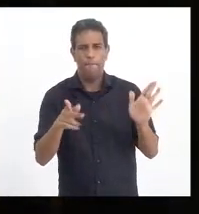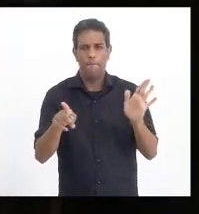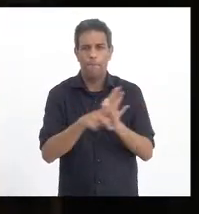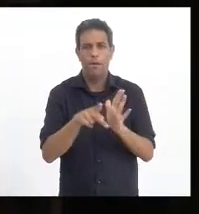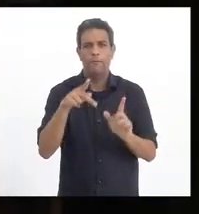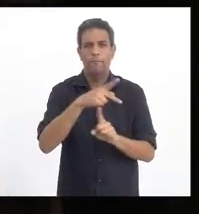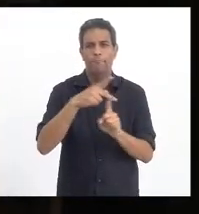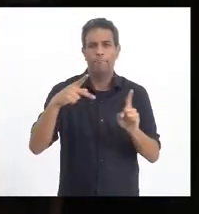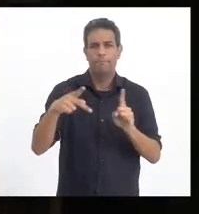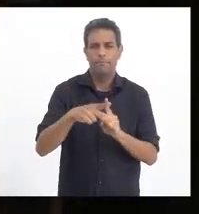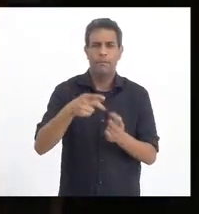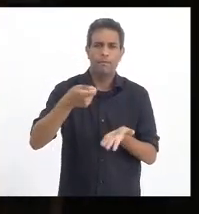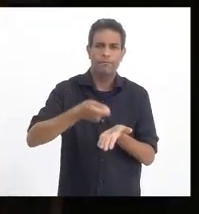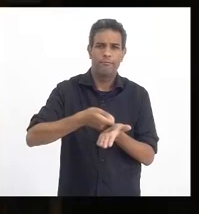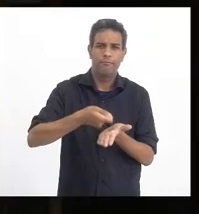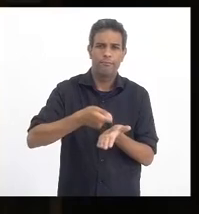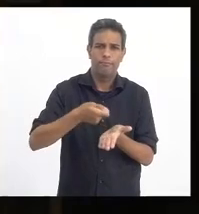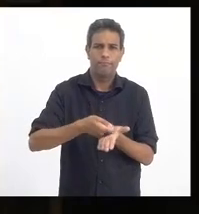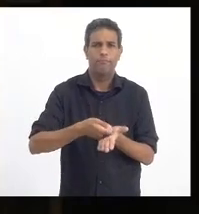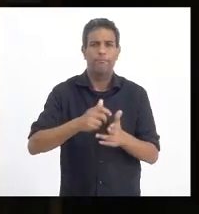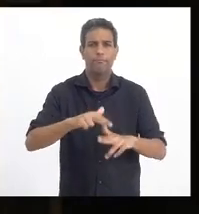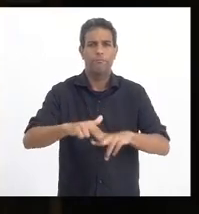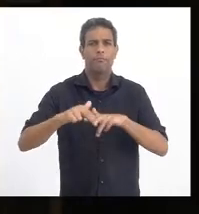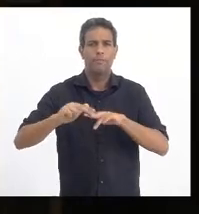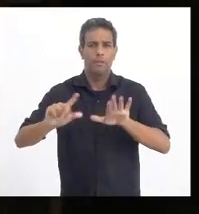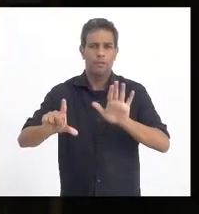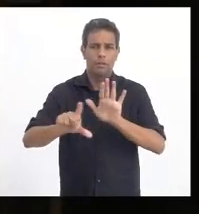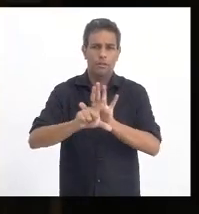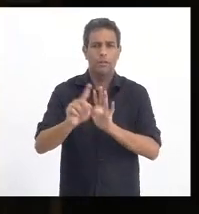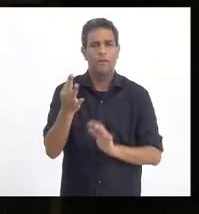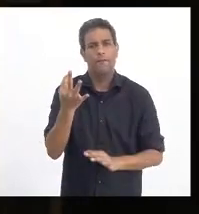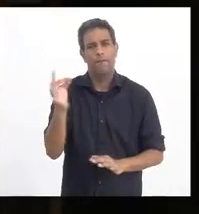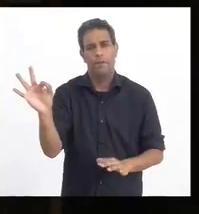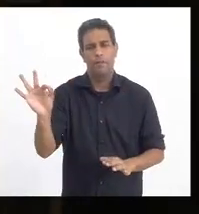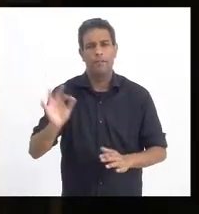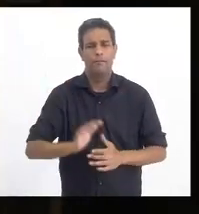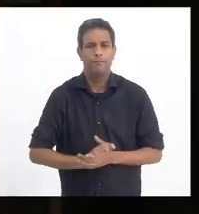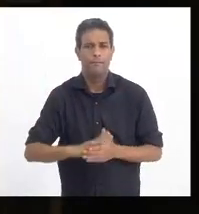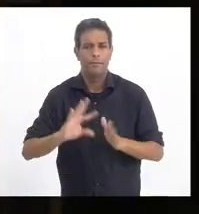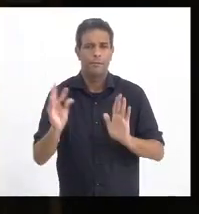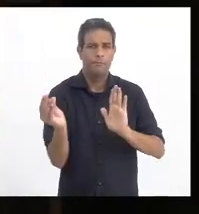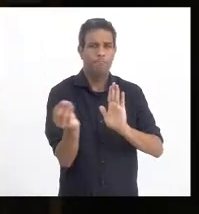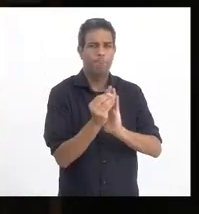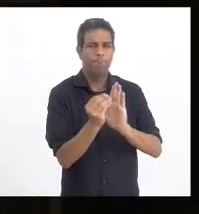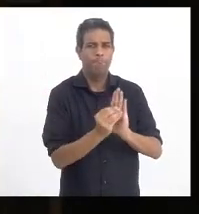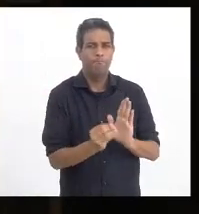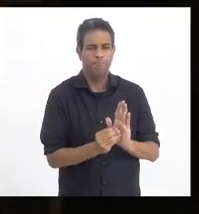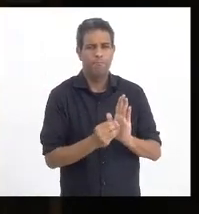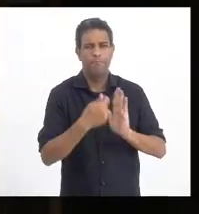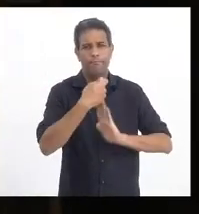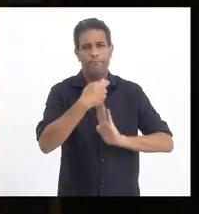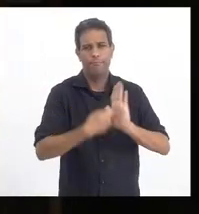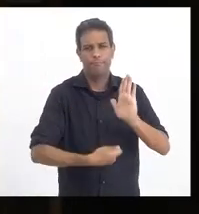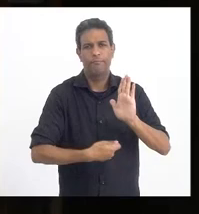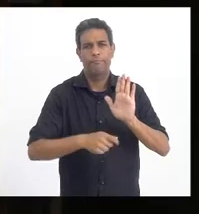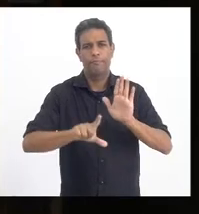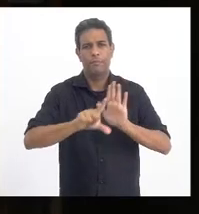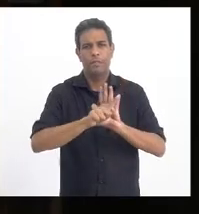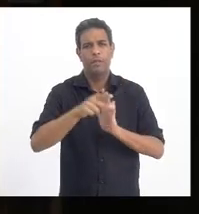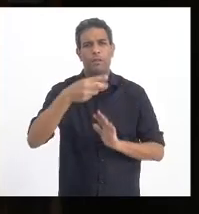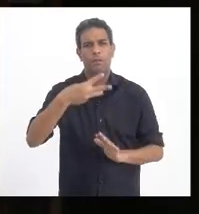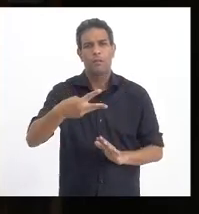Nós também fomos obrigados por determinação da lei federal incorporar o texto da Lei